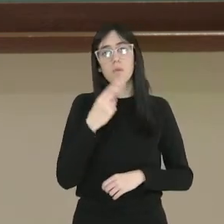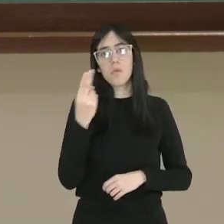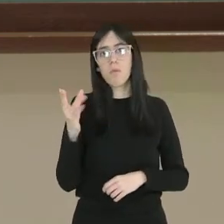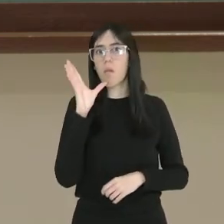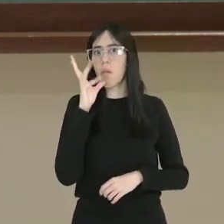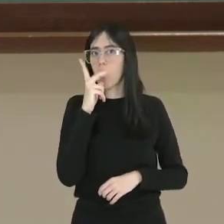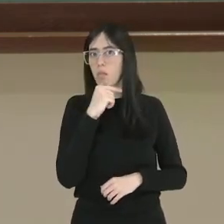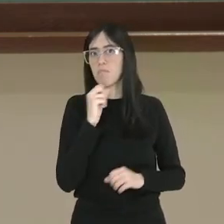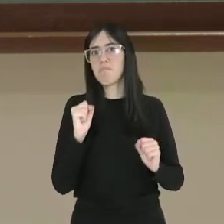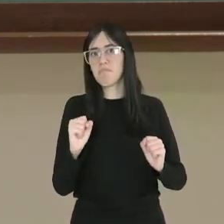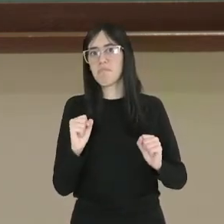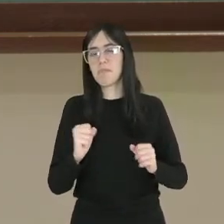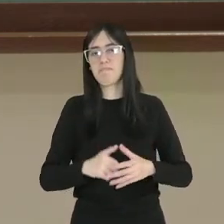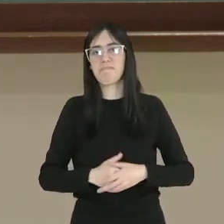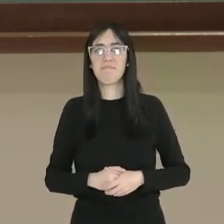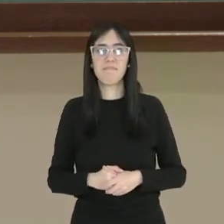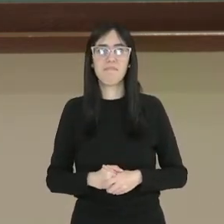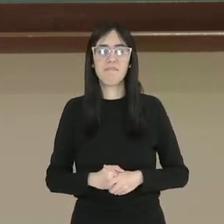mais estendida.